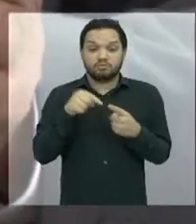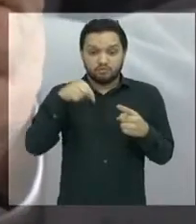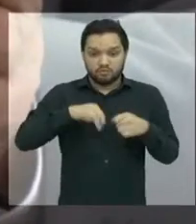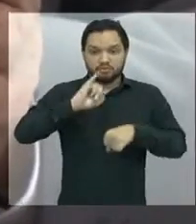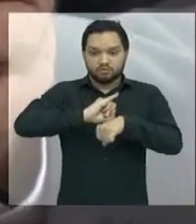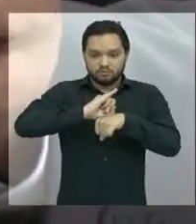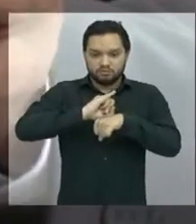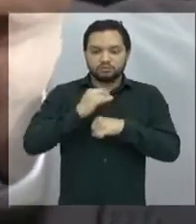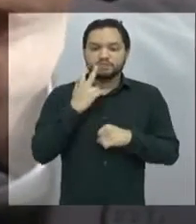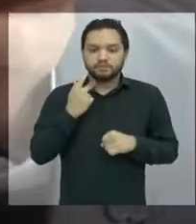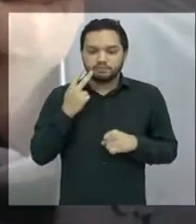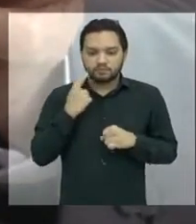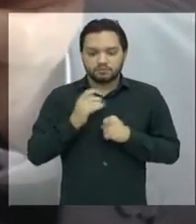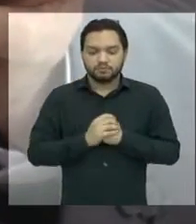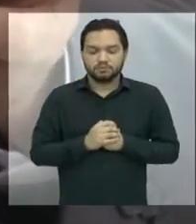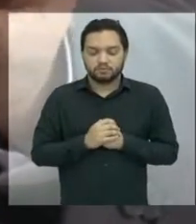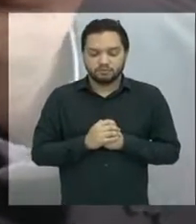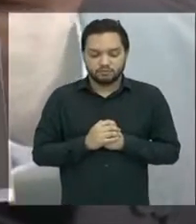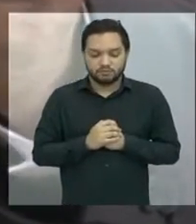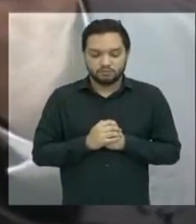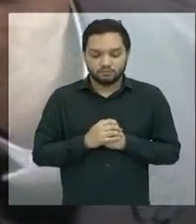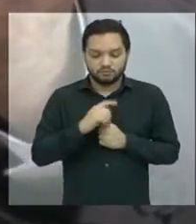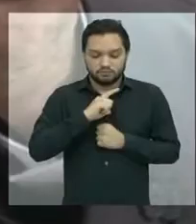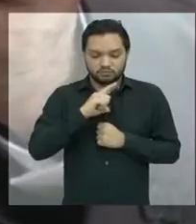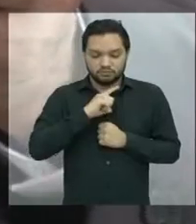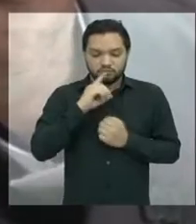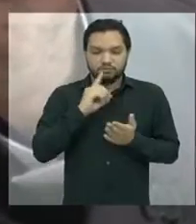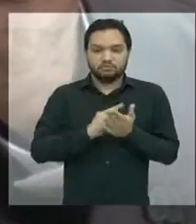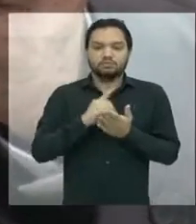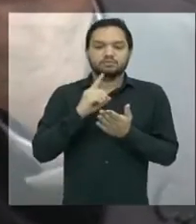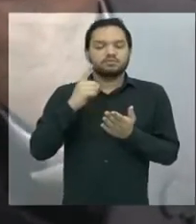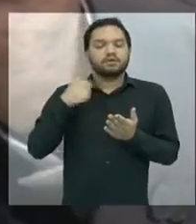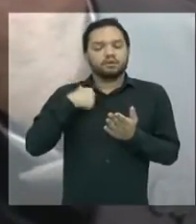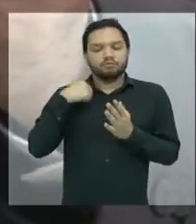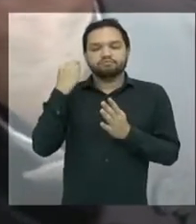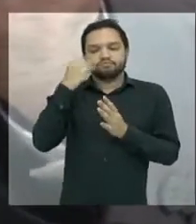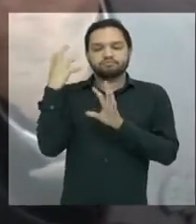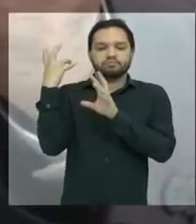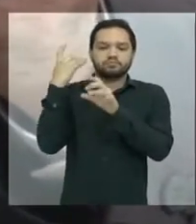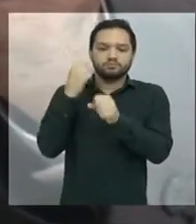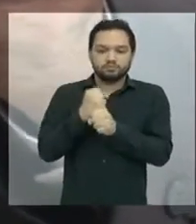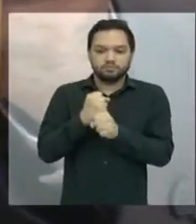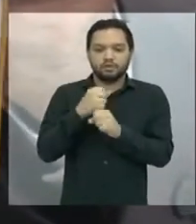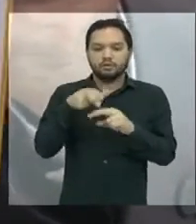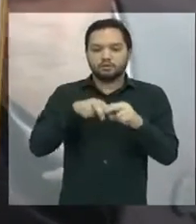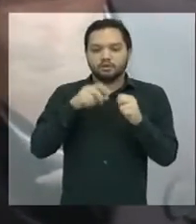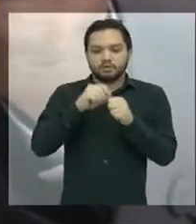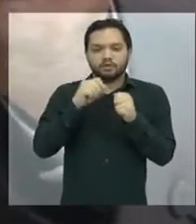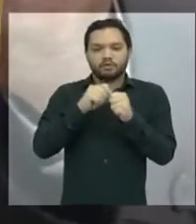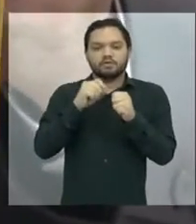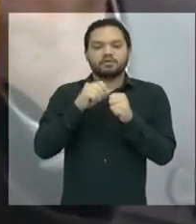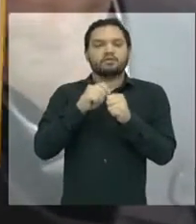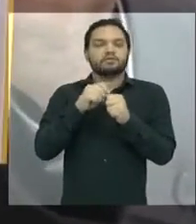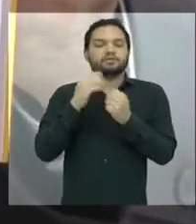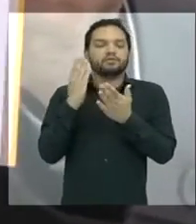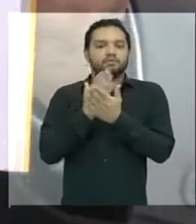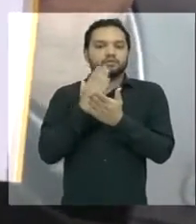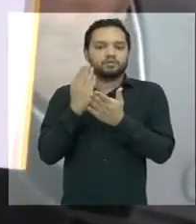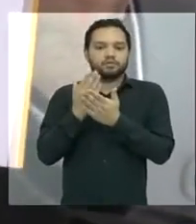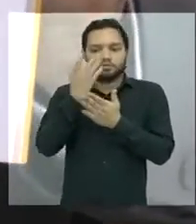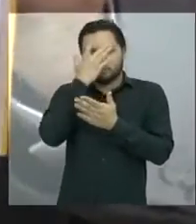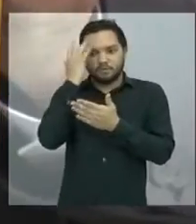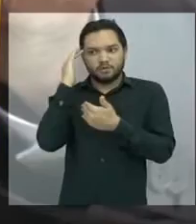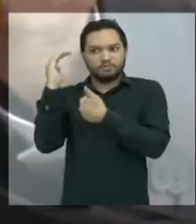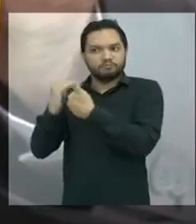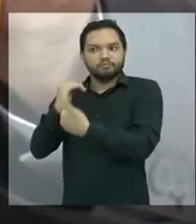em Fortaleza. Então, ao longo do tempo, a gente reuniu uma história. E aí um grande amigo me disse: Ricardo, você podia contar